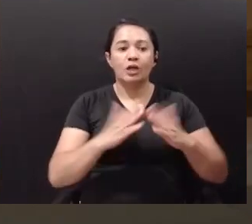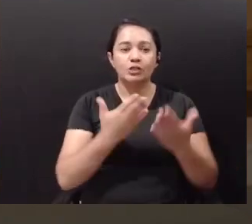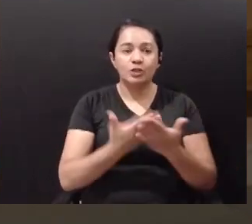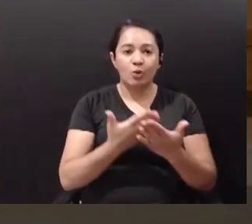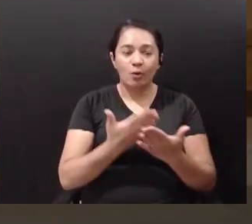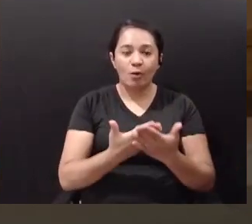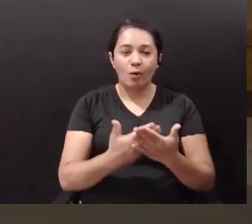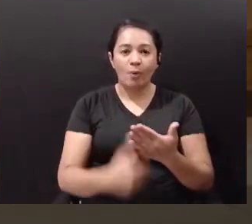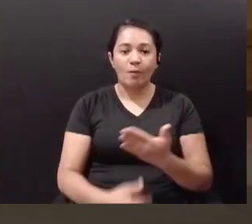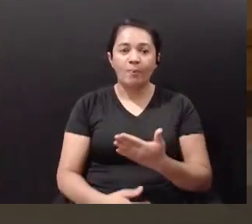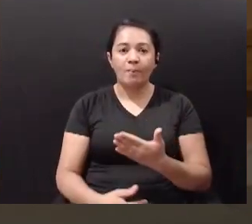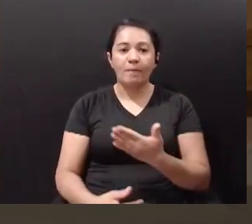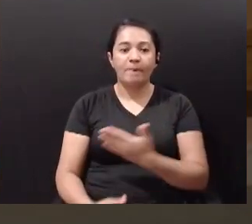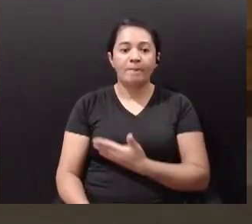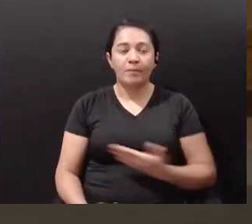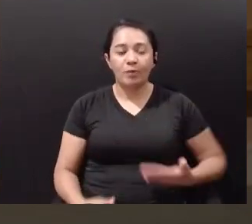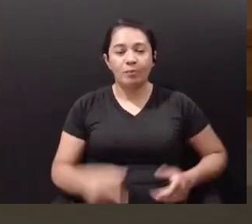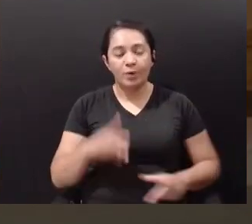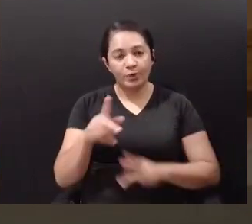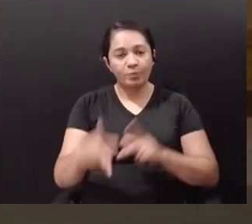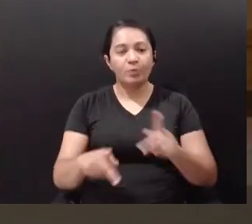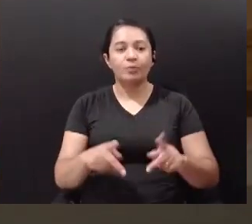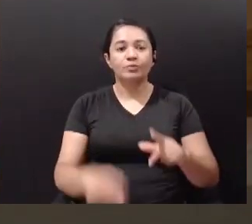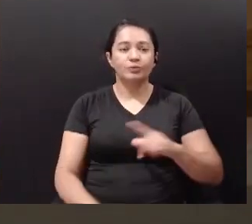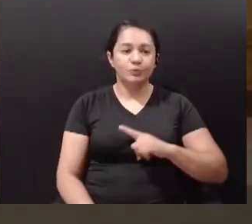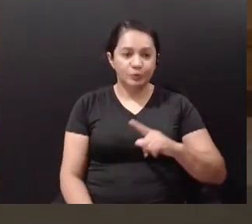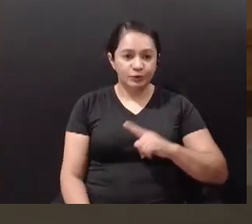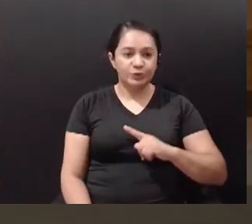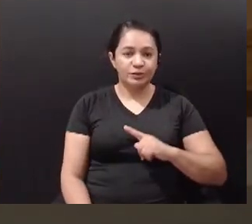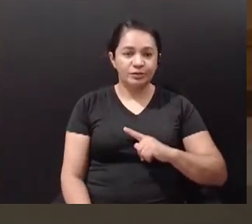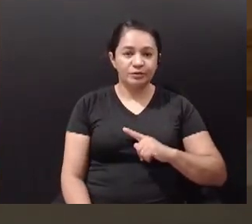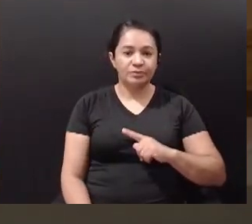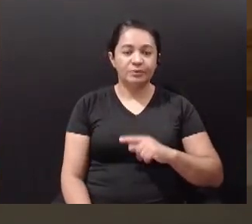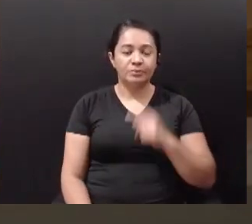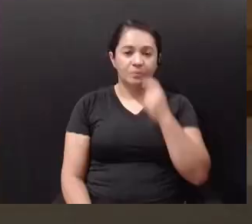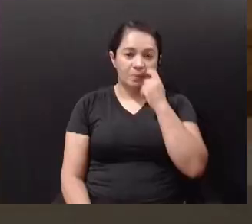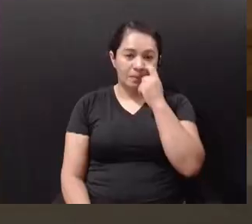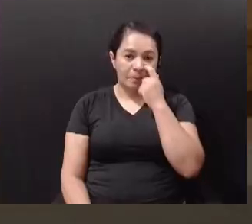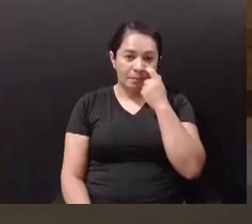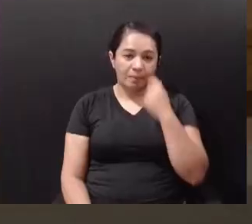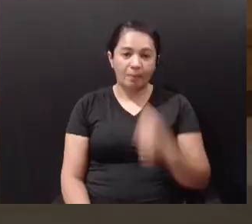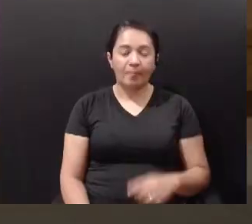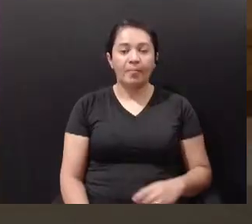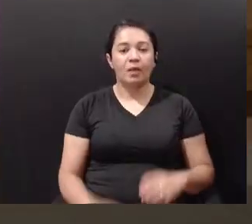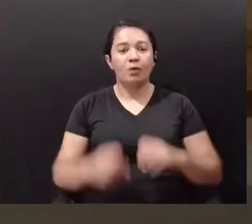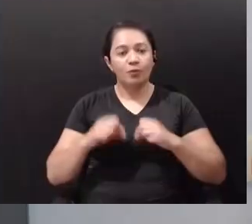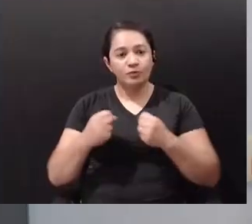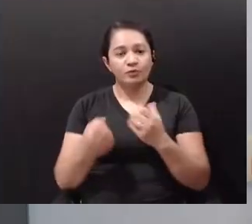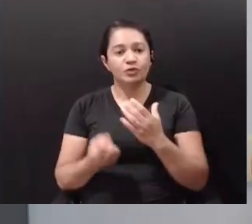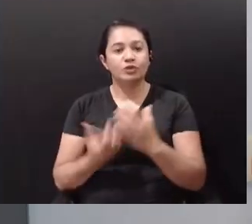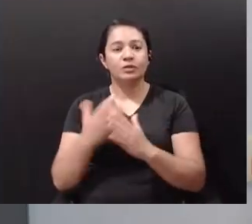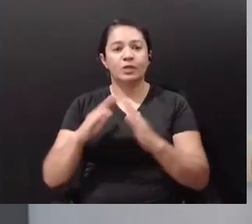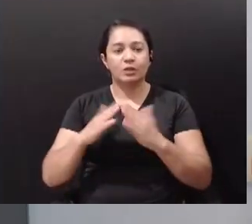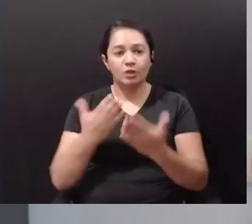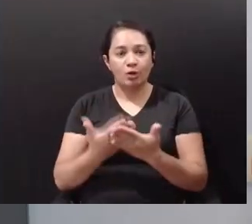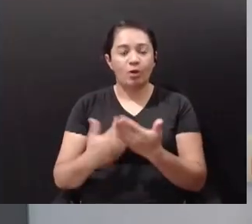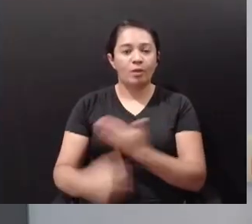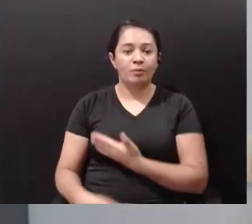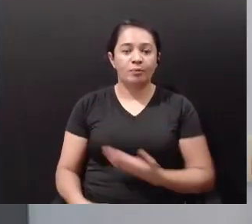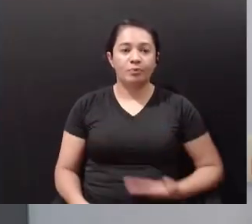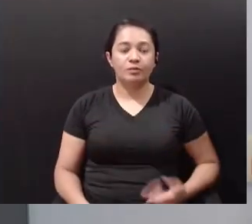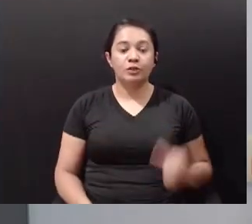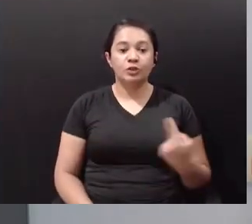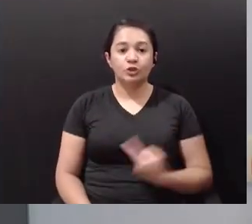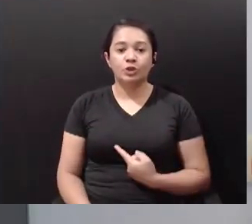a população, né? As escolas públicas, esse esforço de criação das escolas públicas. A gente vai